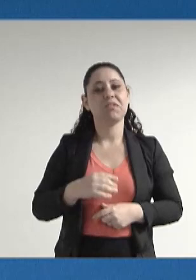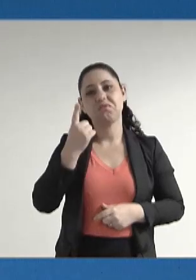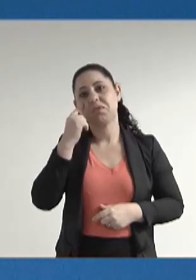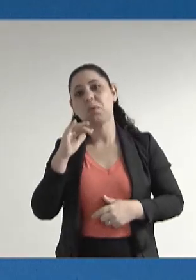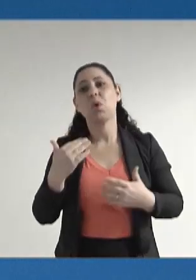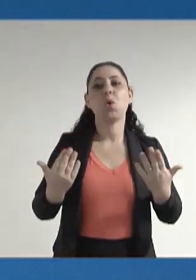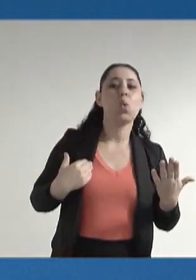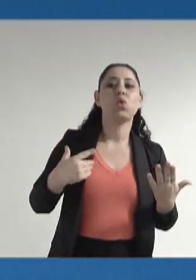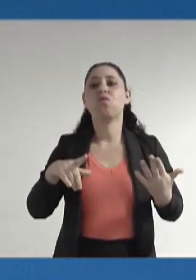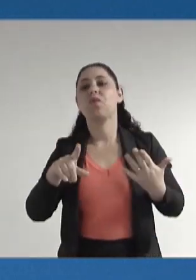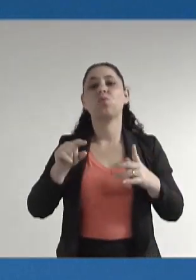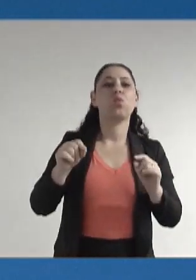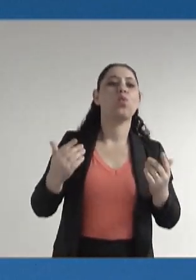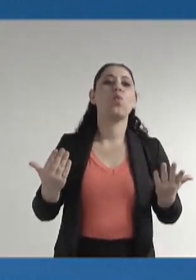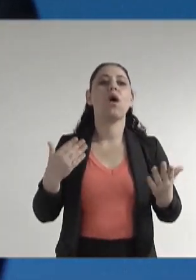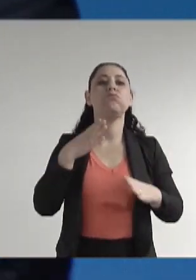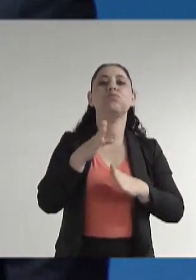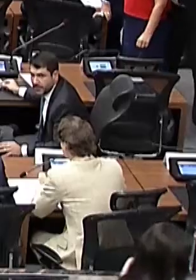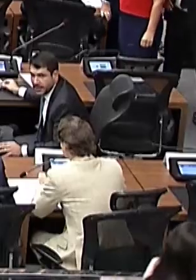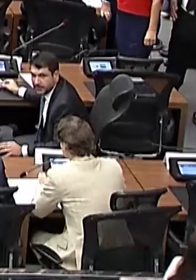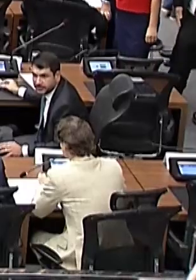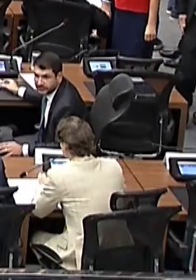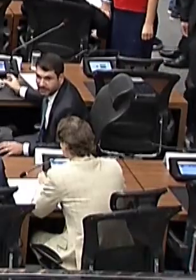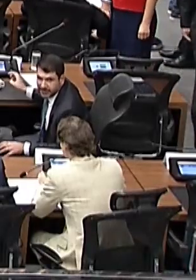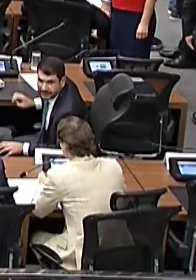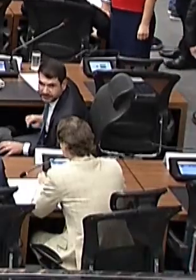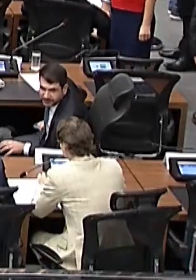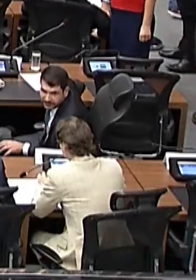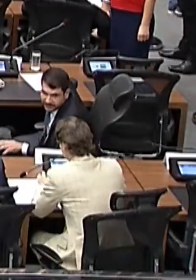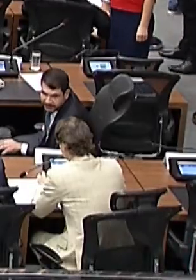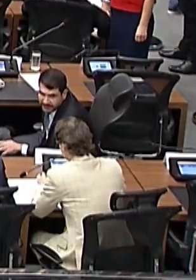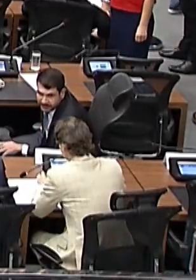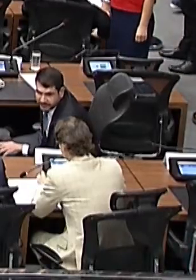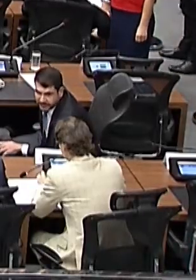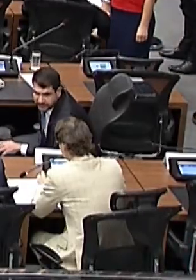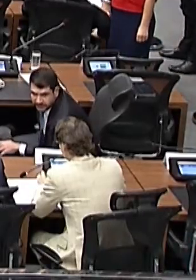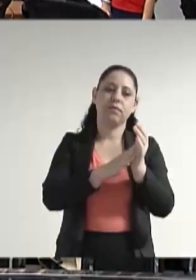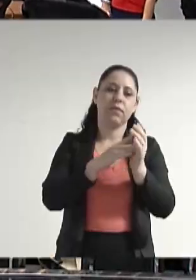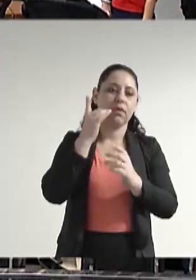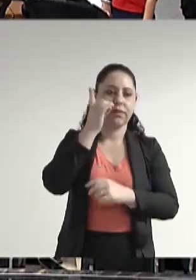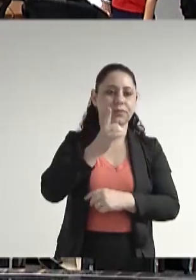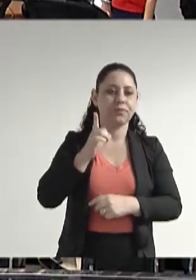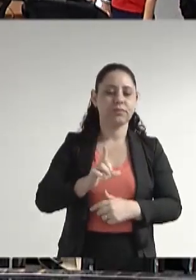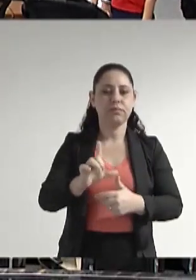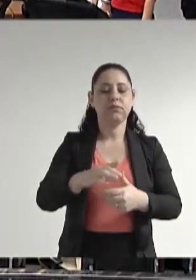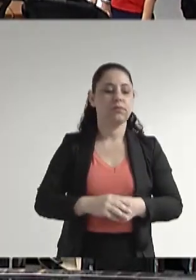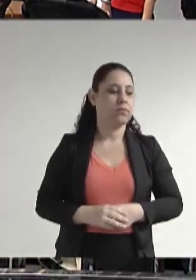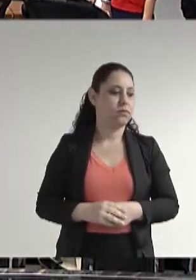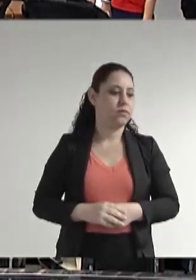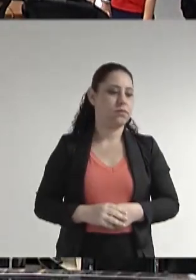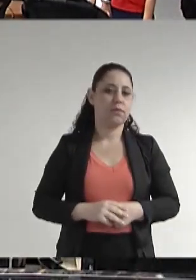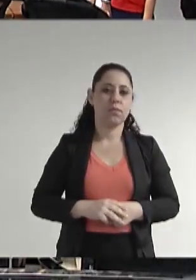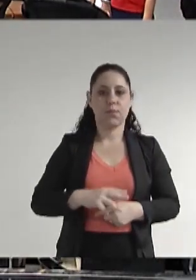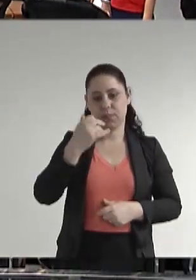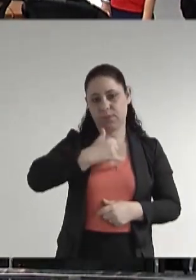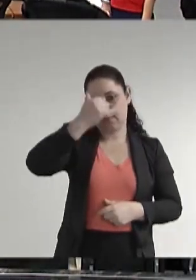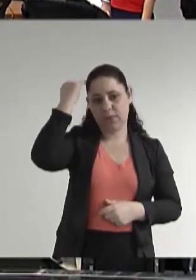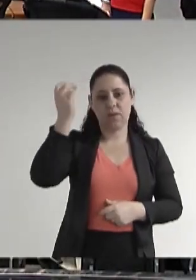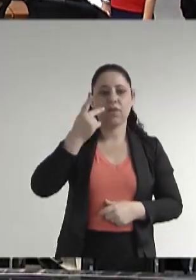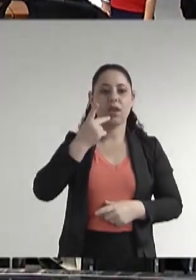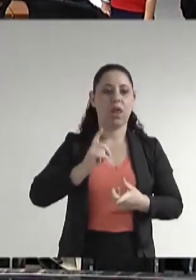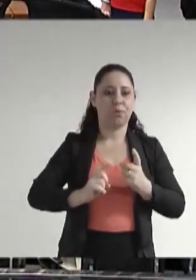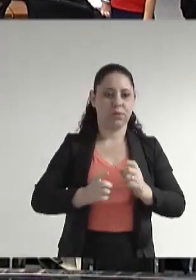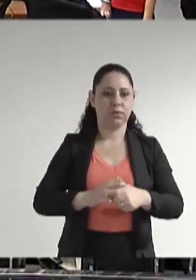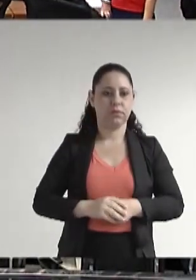ver para onde que a gente vai em breve. Obrigado. Parabéns pela vitória, deputado. Com a palavra, o deputado Júnior Moca vai falar no